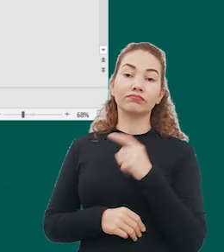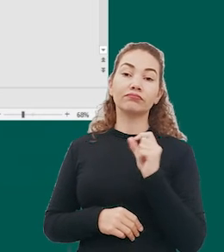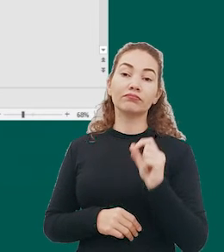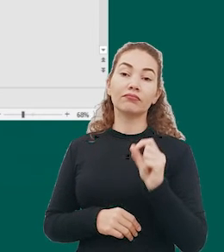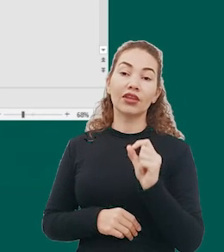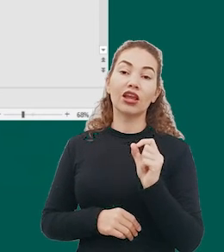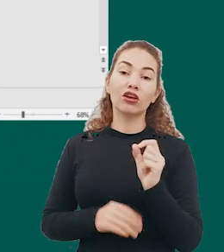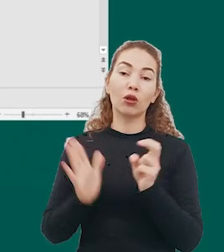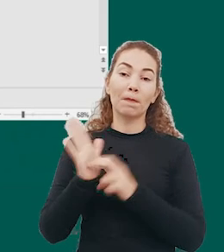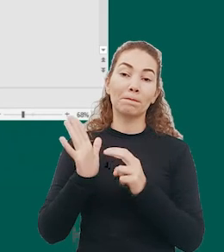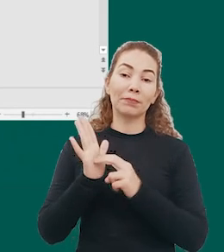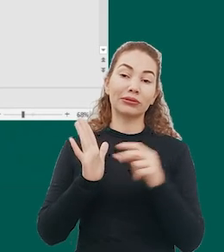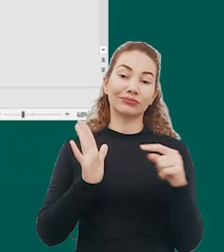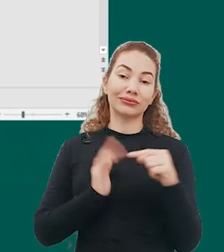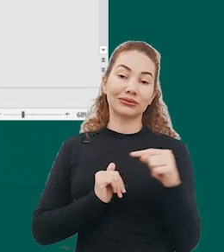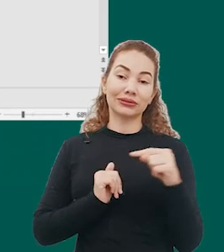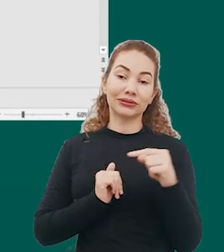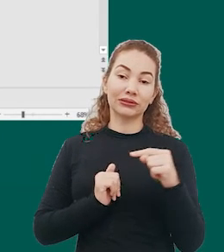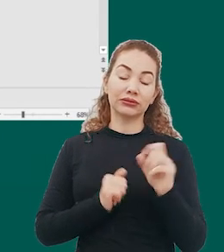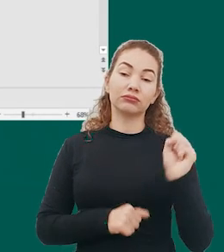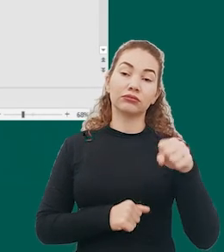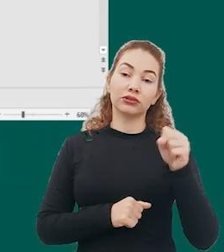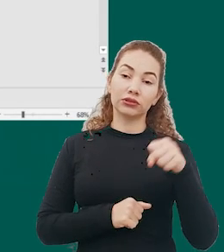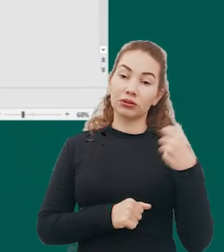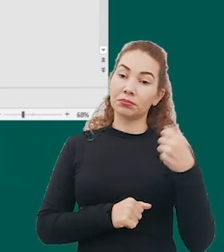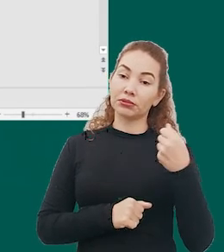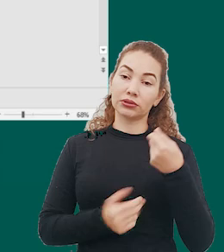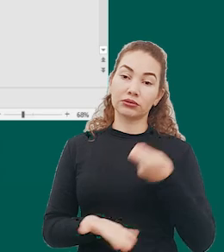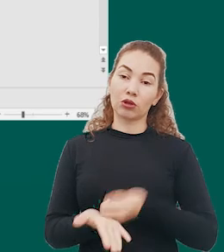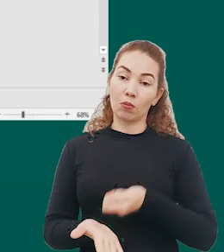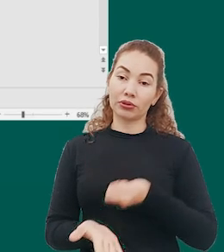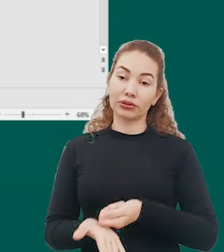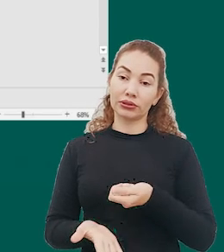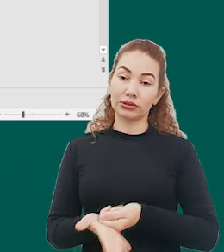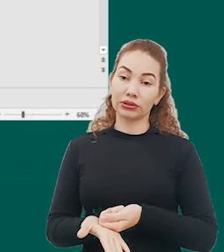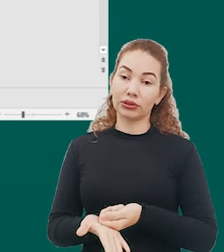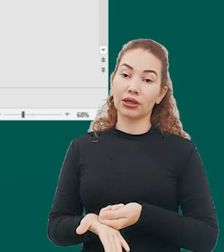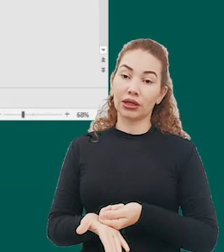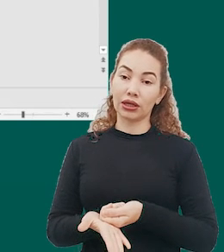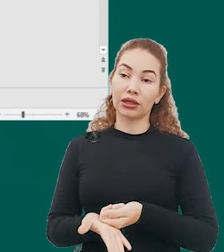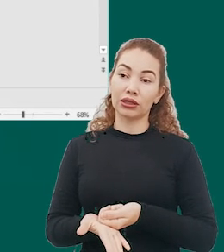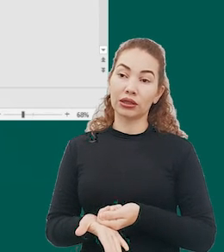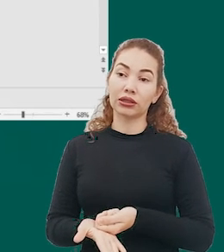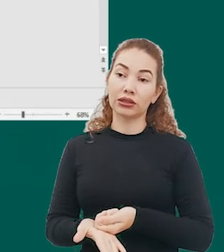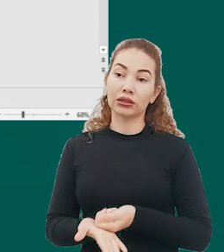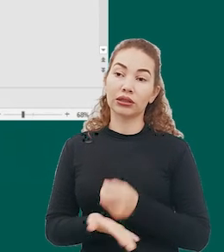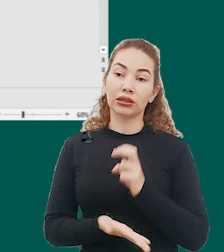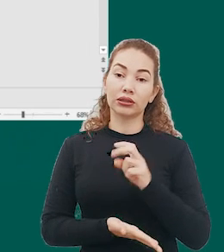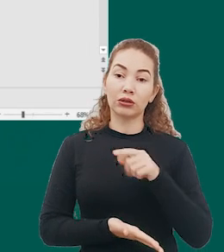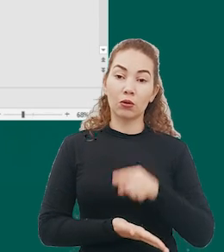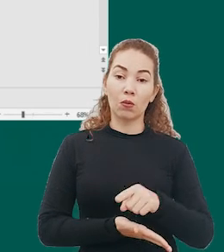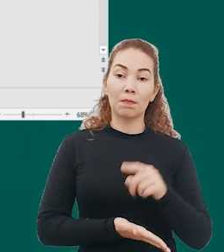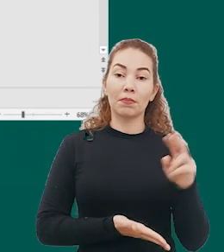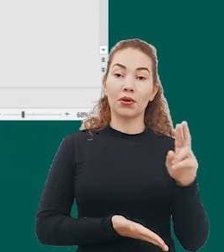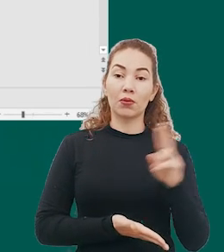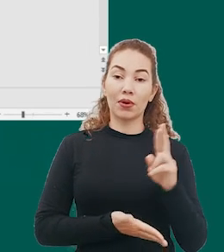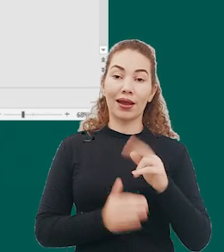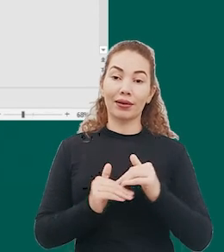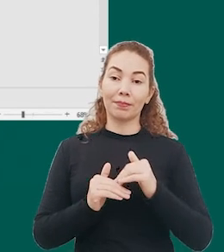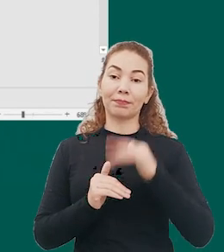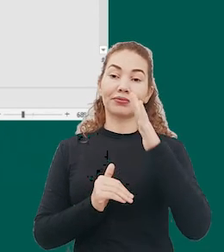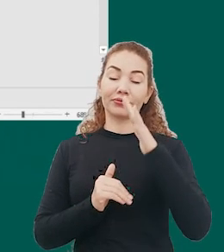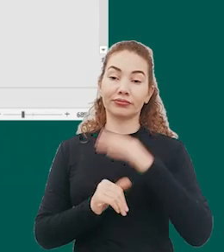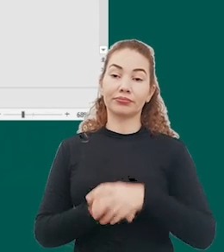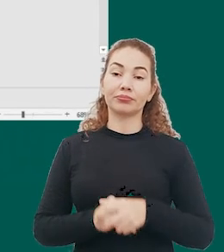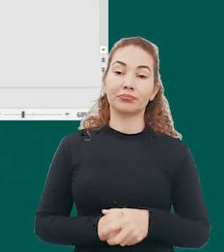negativa, sou obrigada a declarar? Sim, somos obrigadas, a partir do montante de R$ 5.000. Também vai